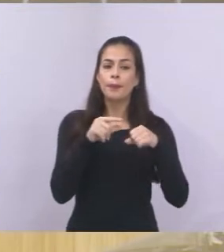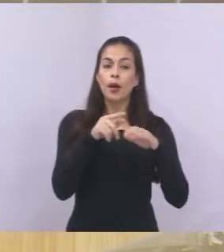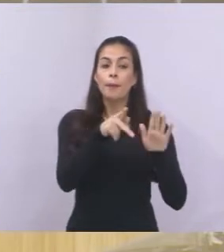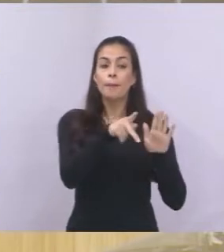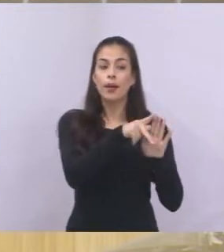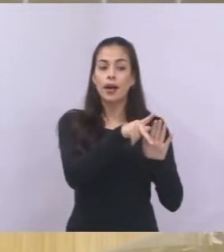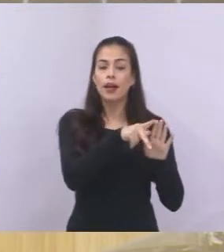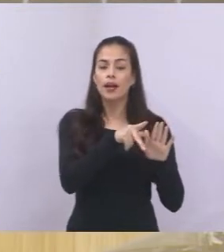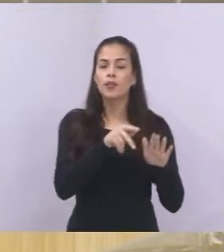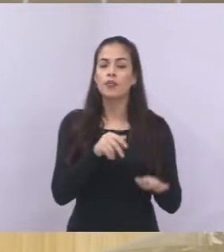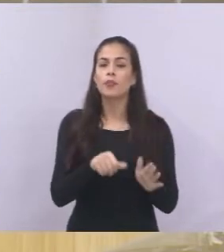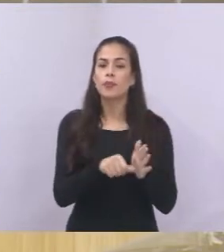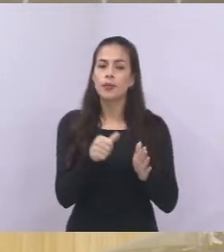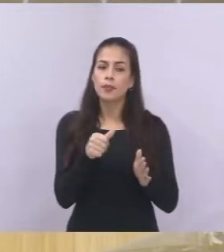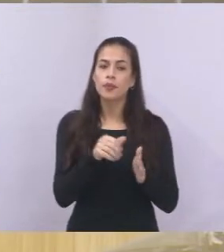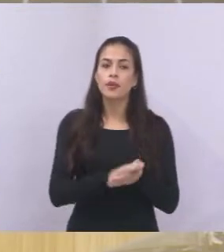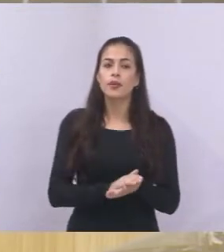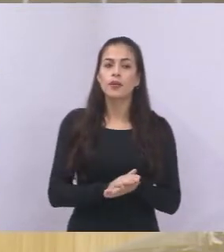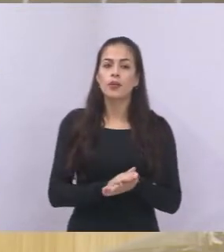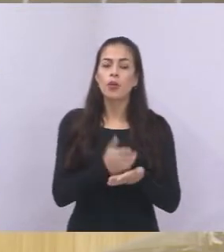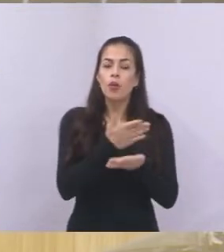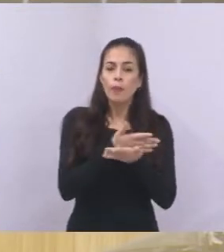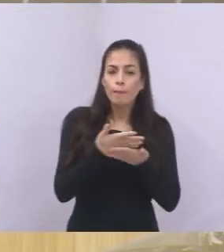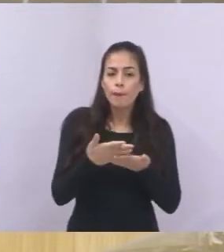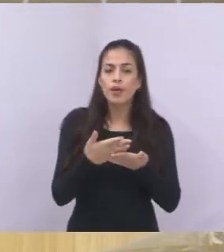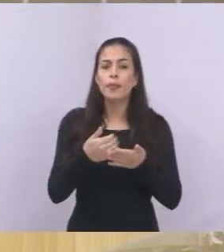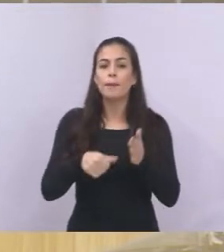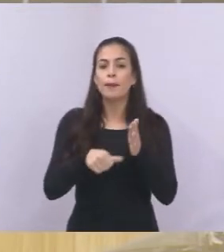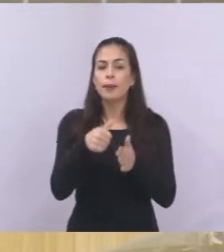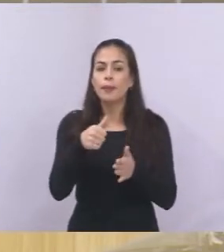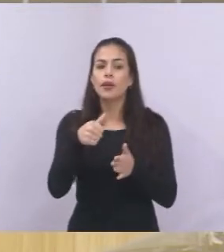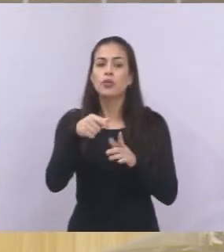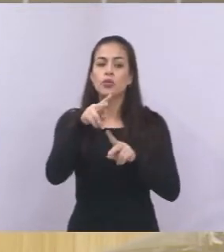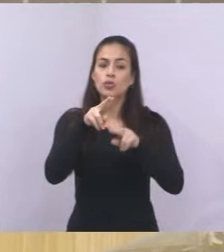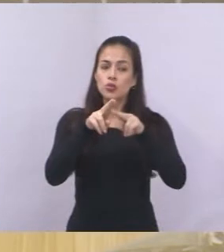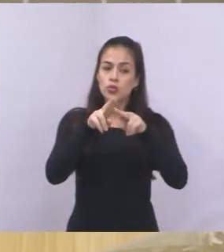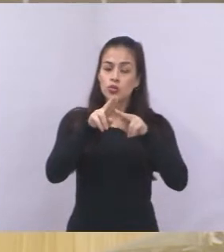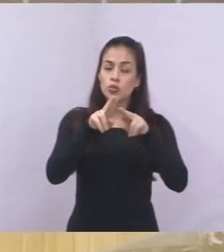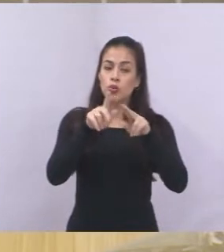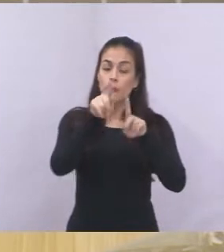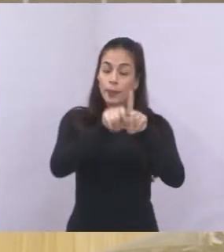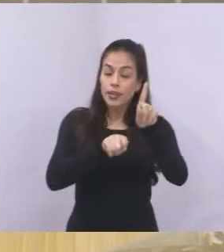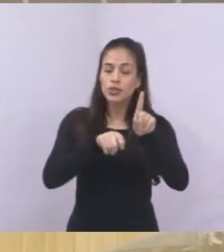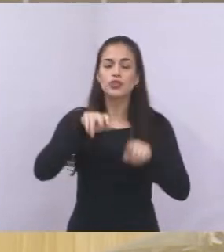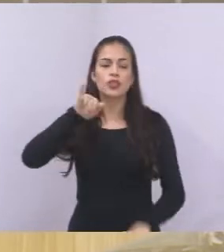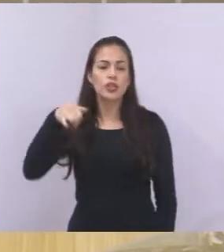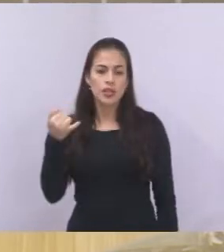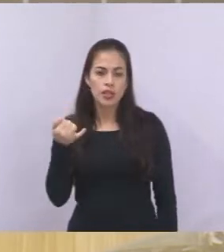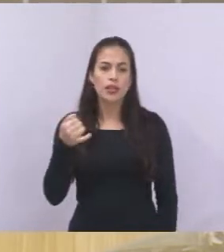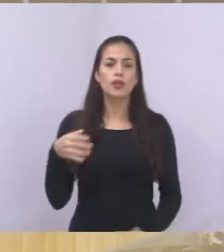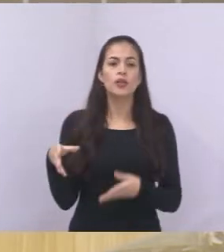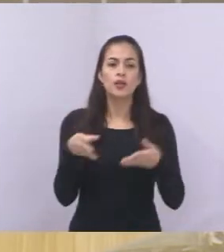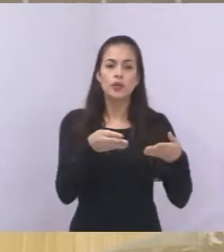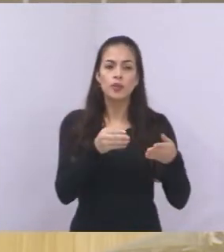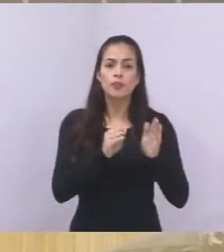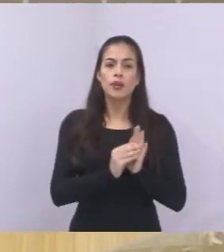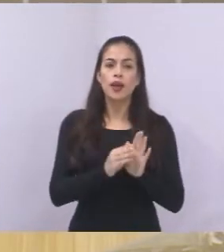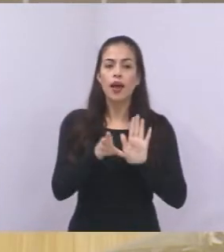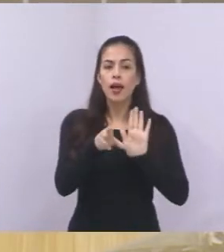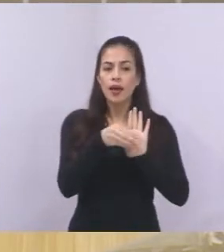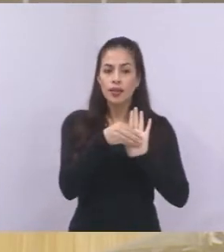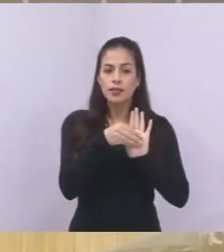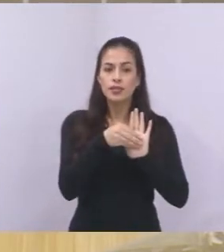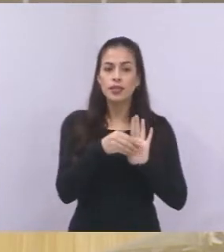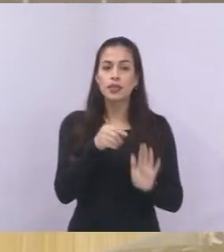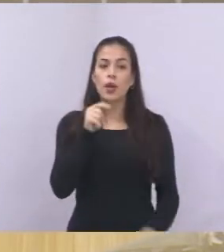A partir do 1º de janeiro de 2024, a pontuação a que se refere o inciso 5º do caput deste artigo acrescenta